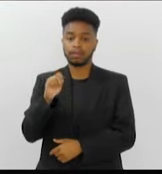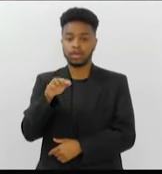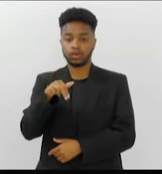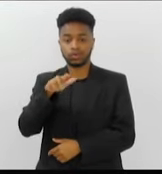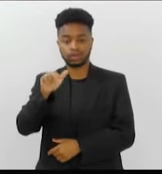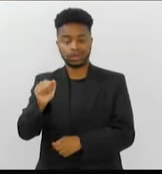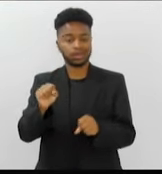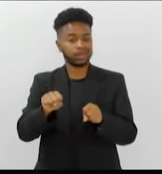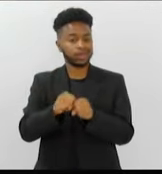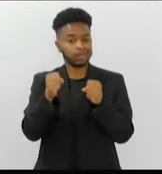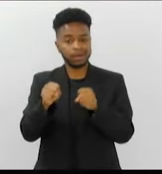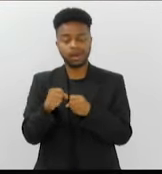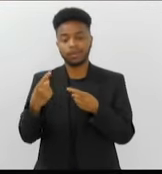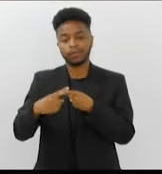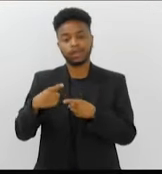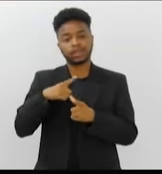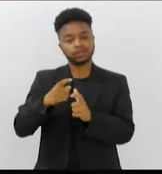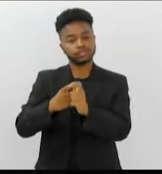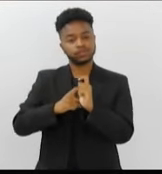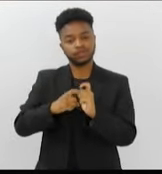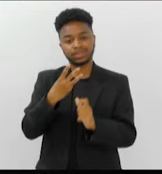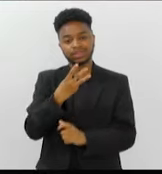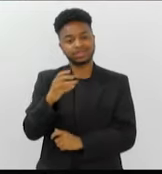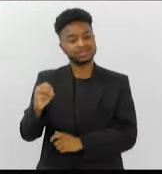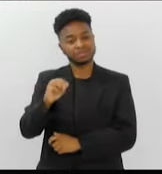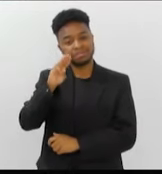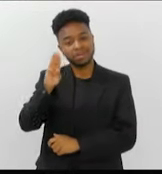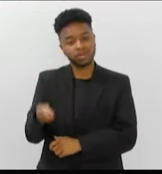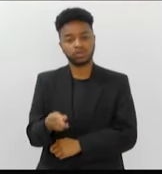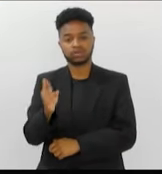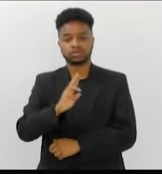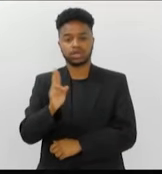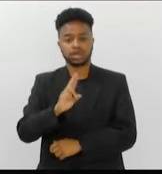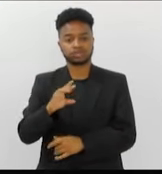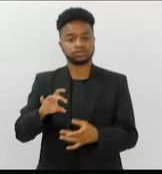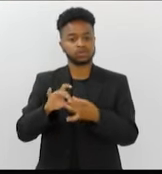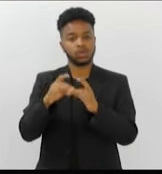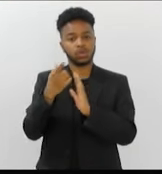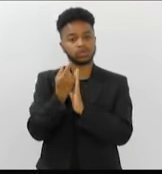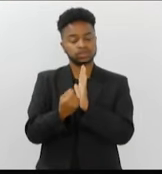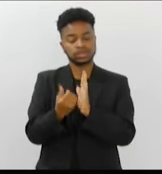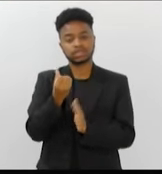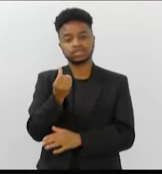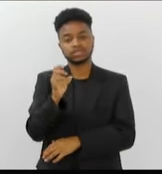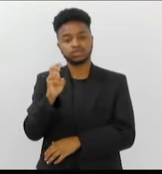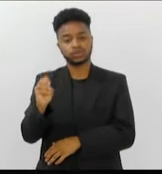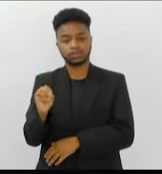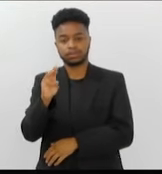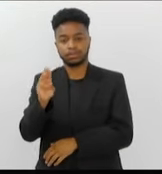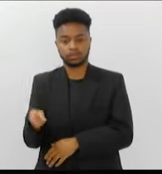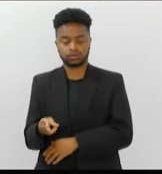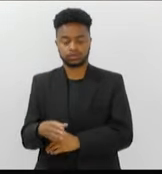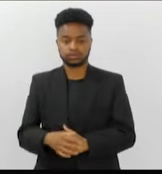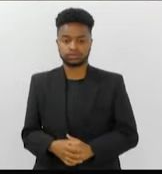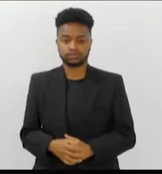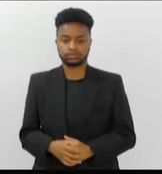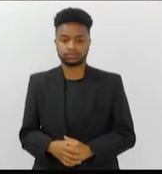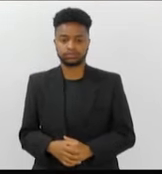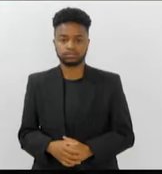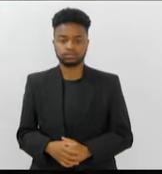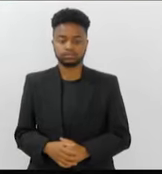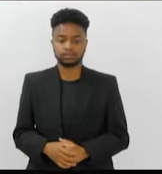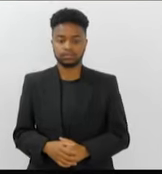uma dívida de mais de 300 milhões de reais no orçamento de 650 milhões. E um